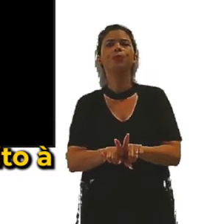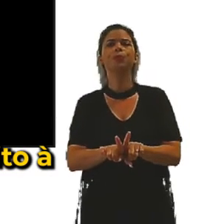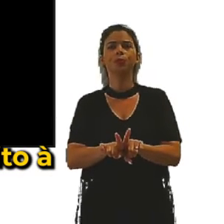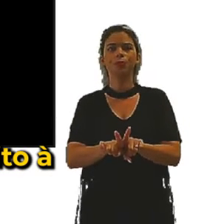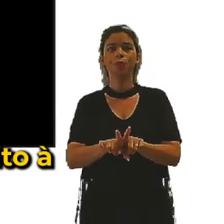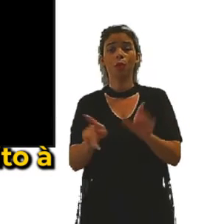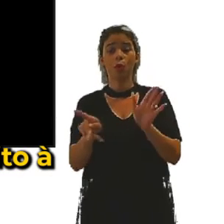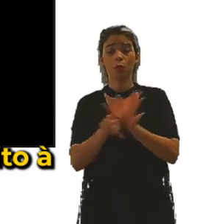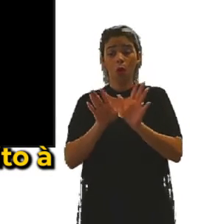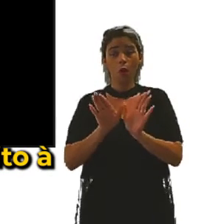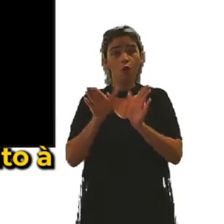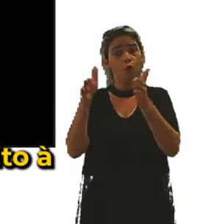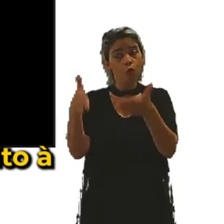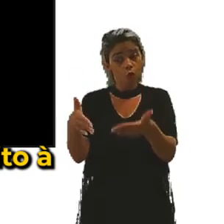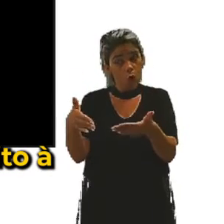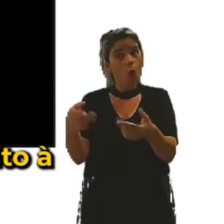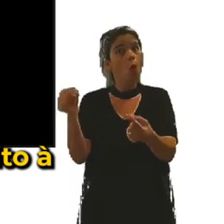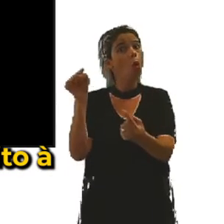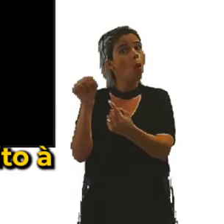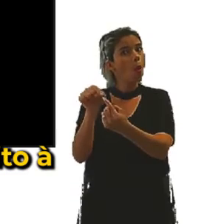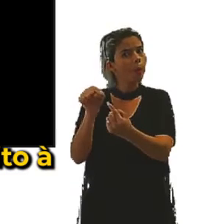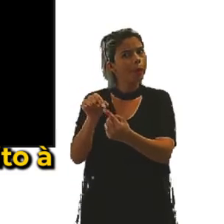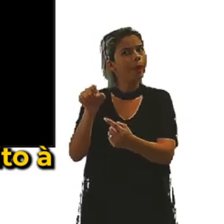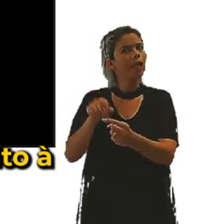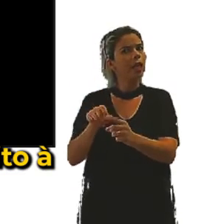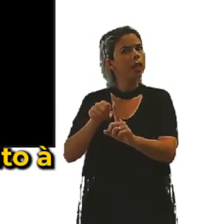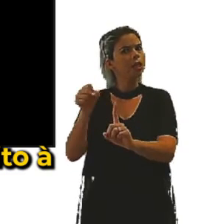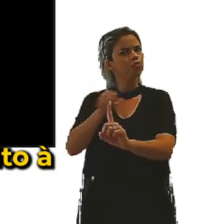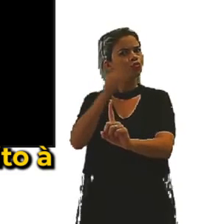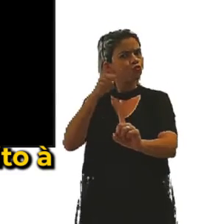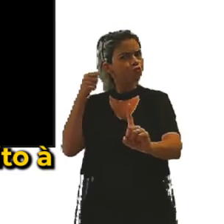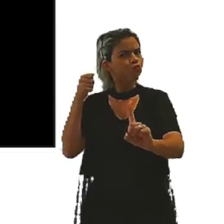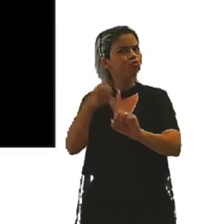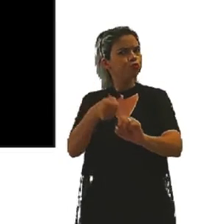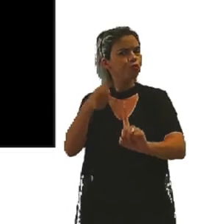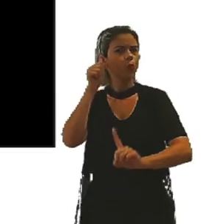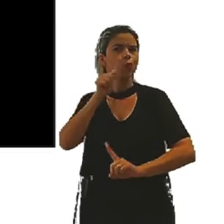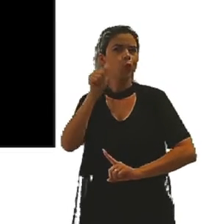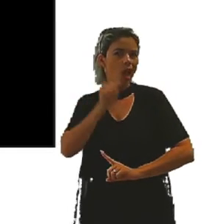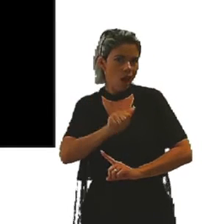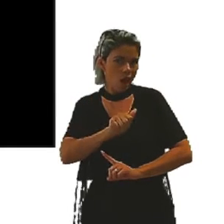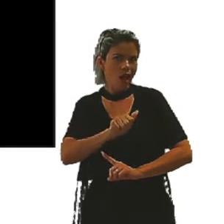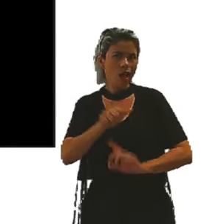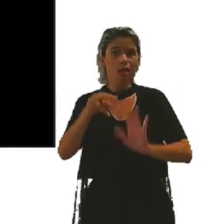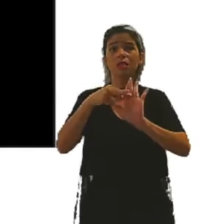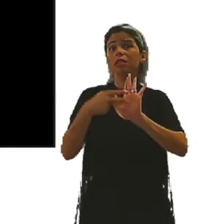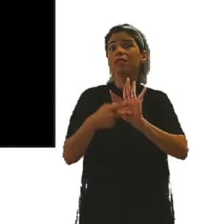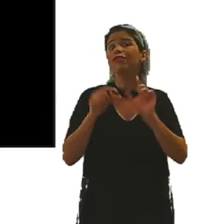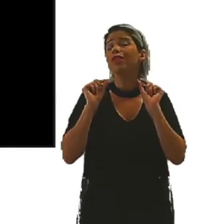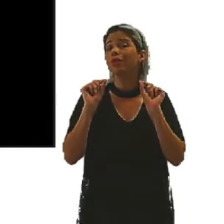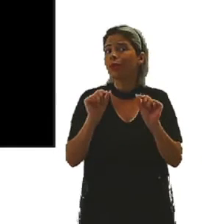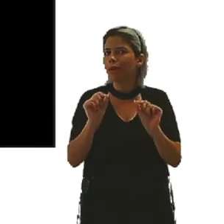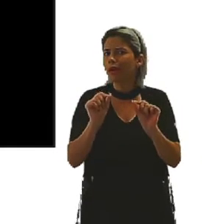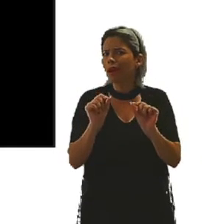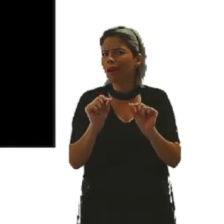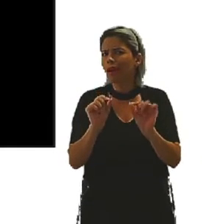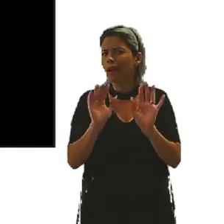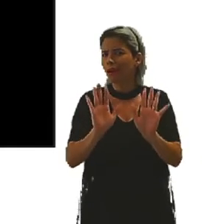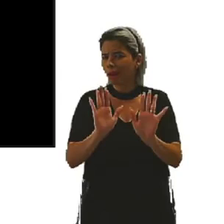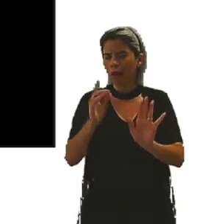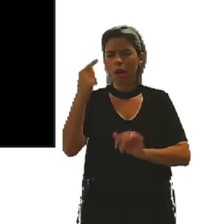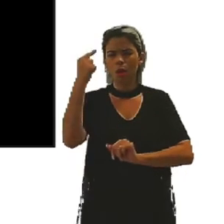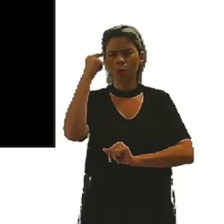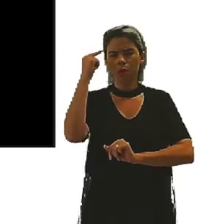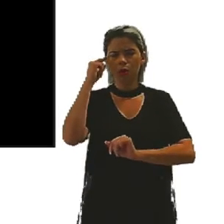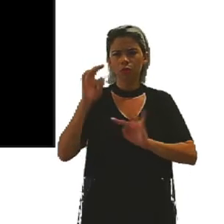que dizem respeito à violência contra a mulher, significa pensar em